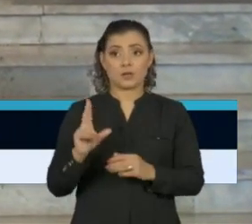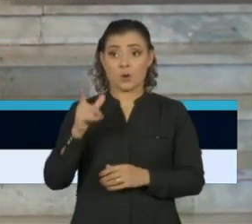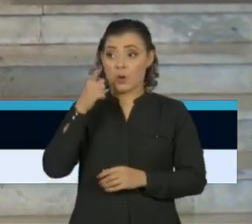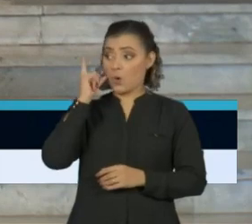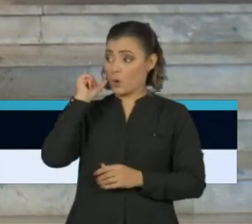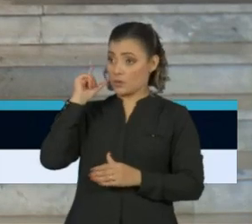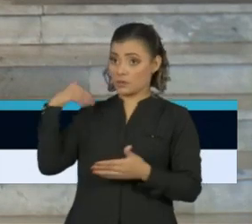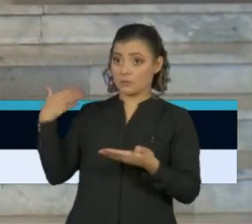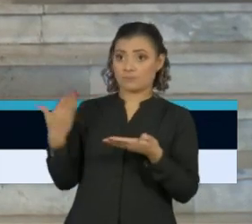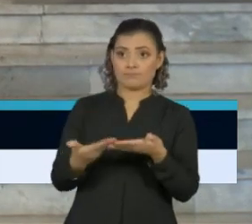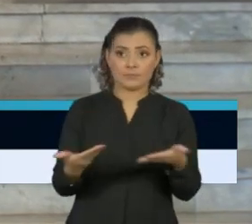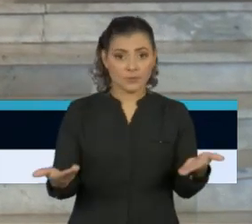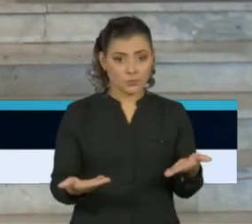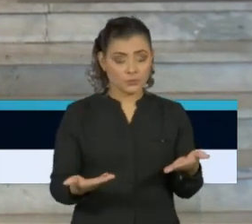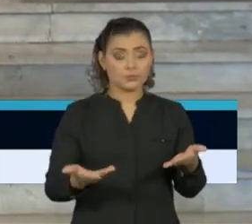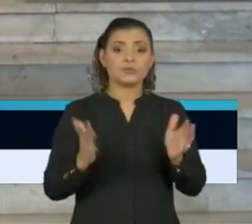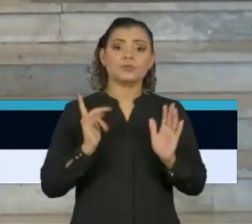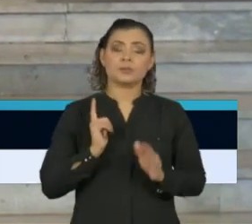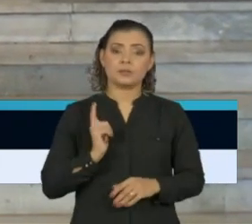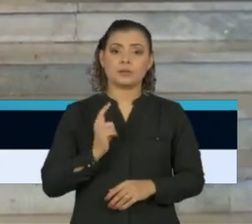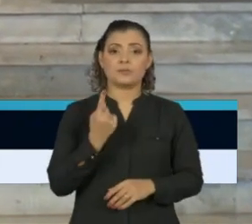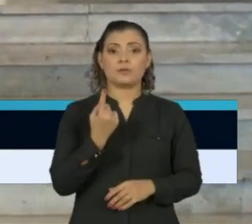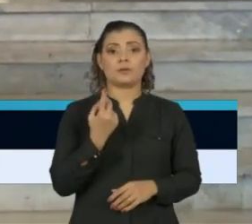ontem para hoje,